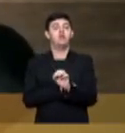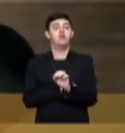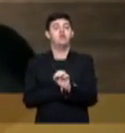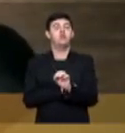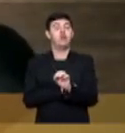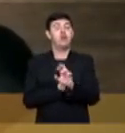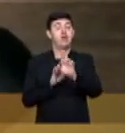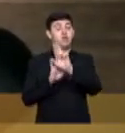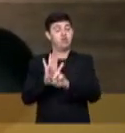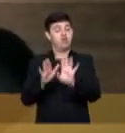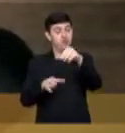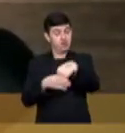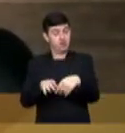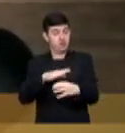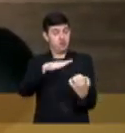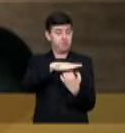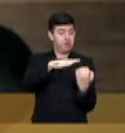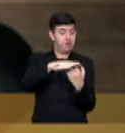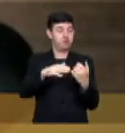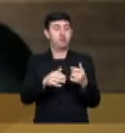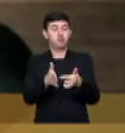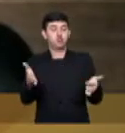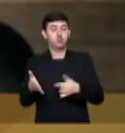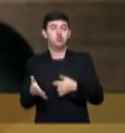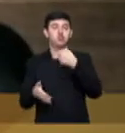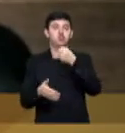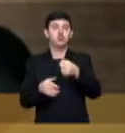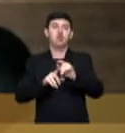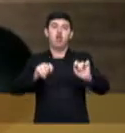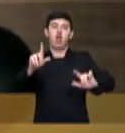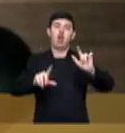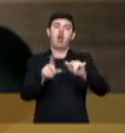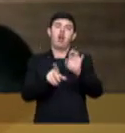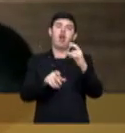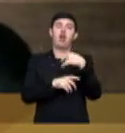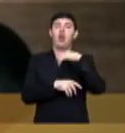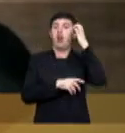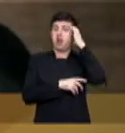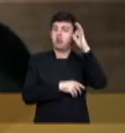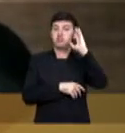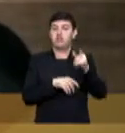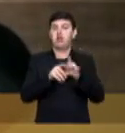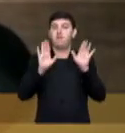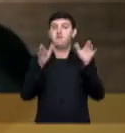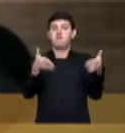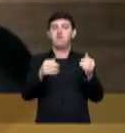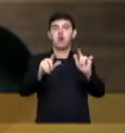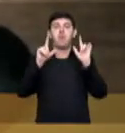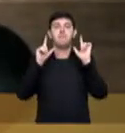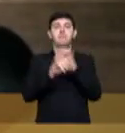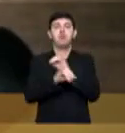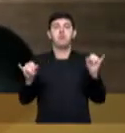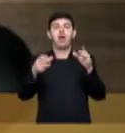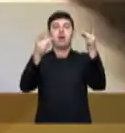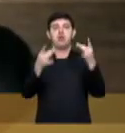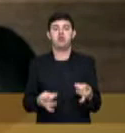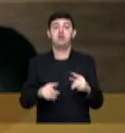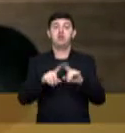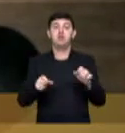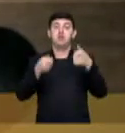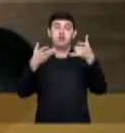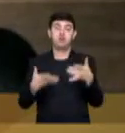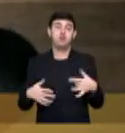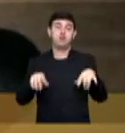autorregulação nítidas sobre a matéria. Requereu a suspensão dos efeitos da lei liminarmente e, no mérito,